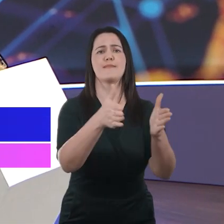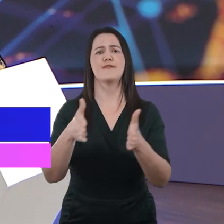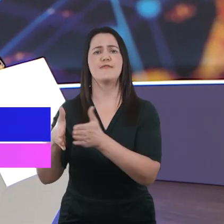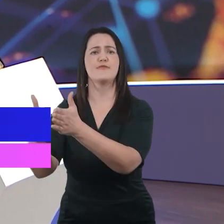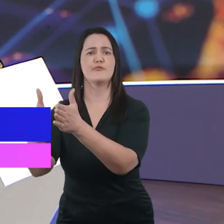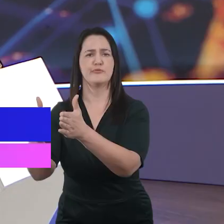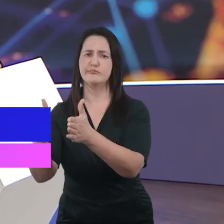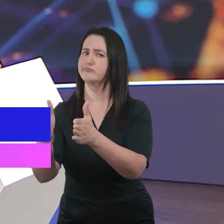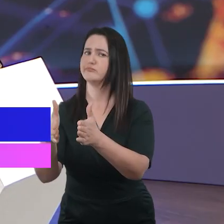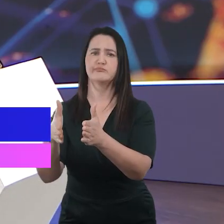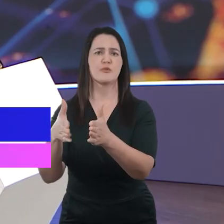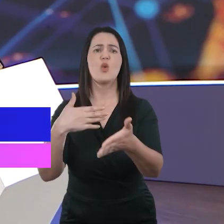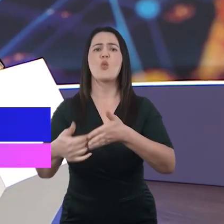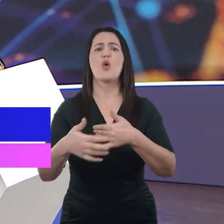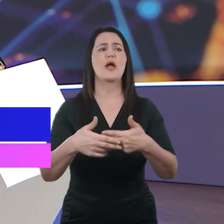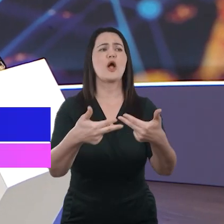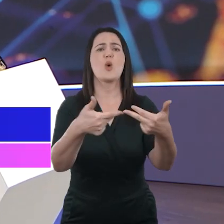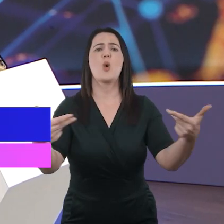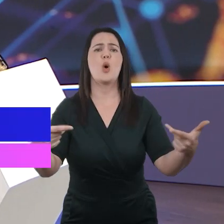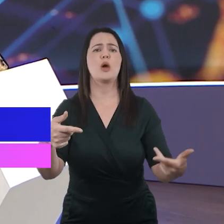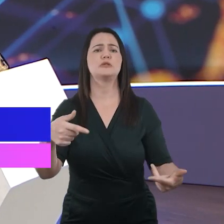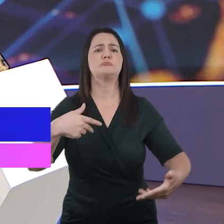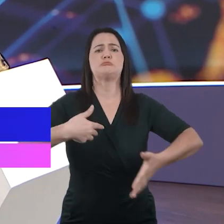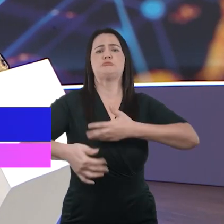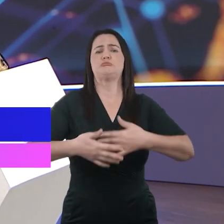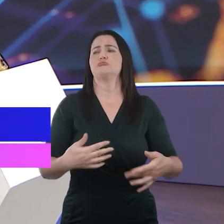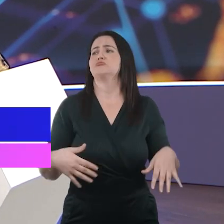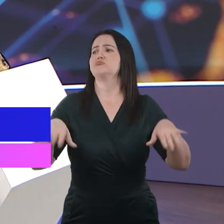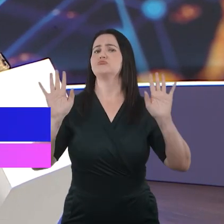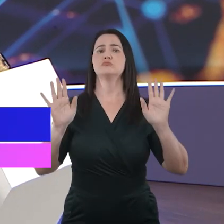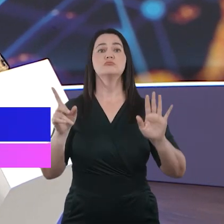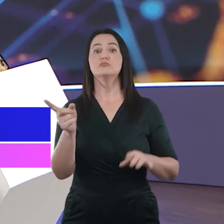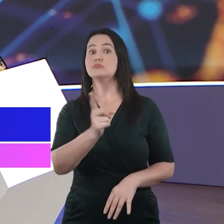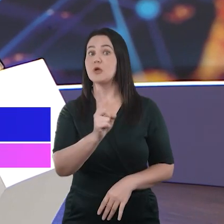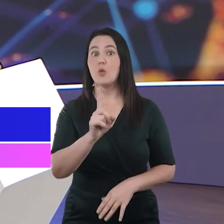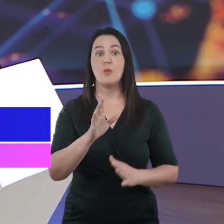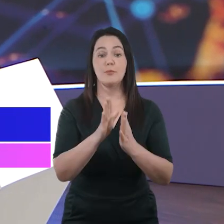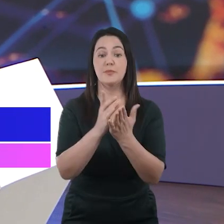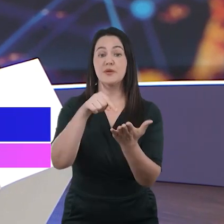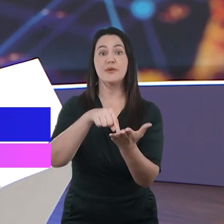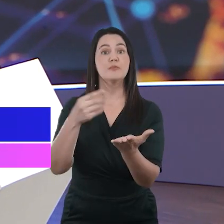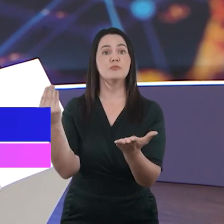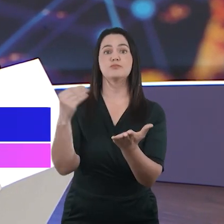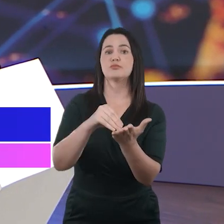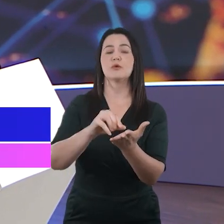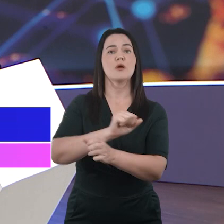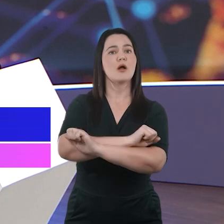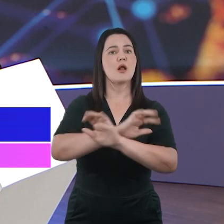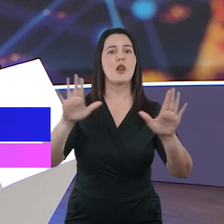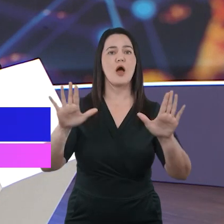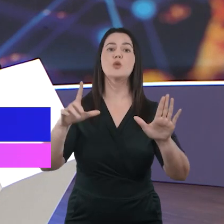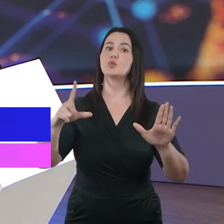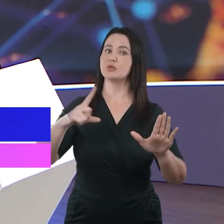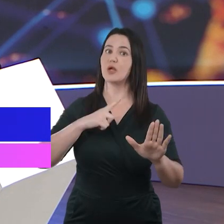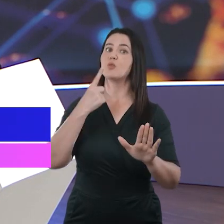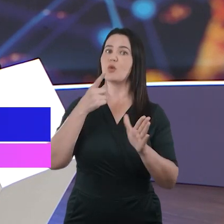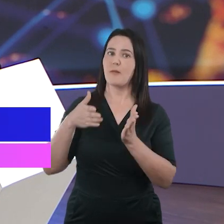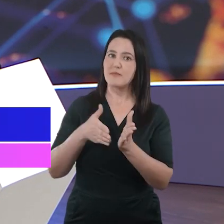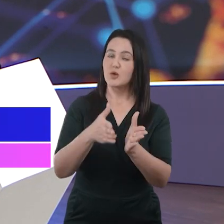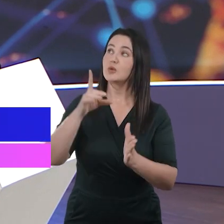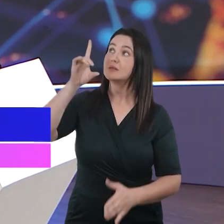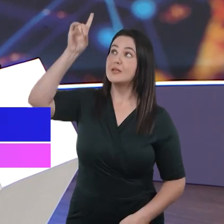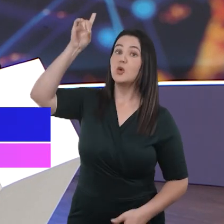qualquer caminho, não é qualquer coisa, porque Deus, ele é muito claro na revelação. Ele dá a